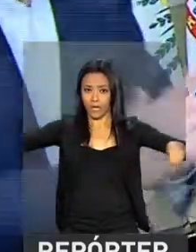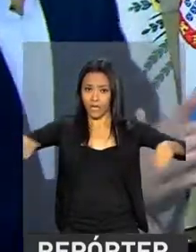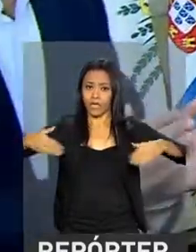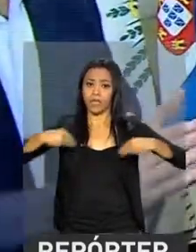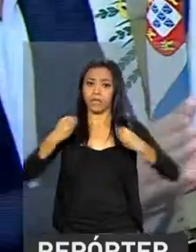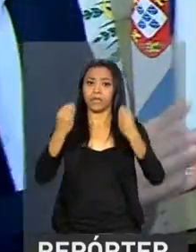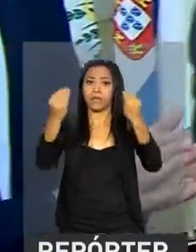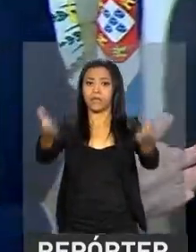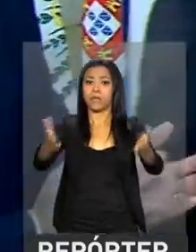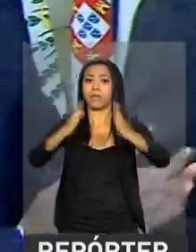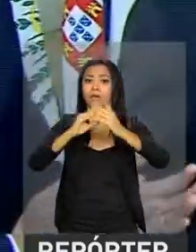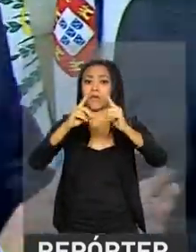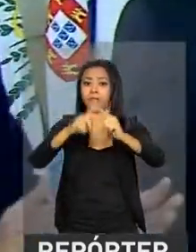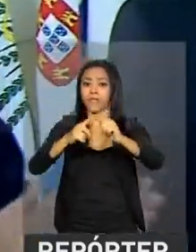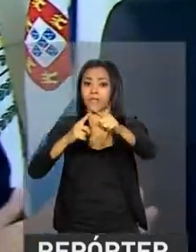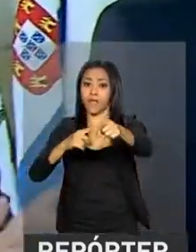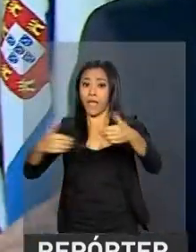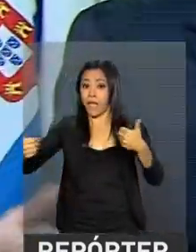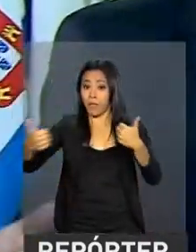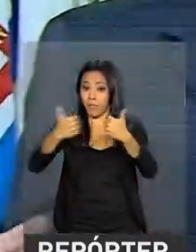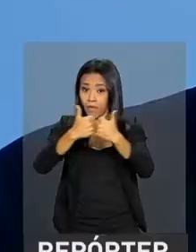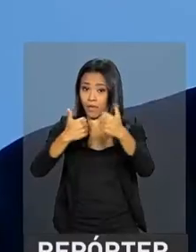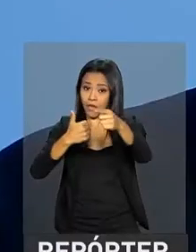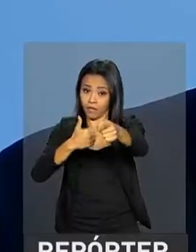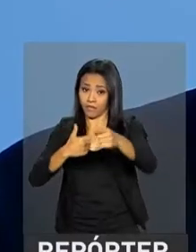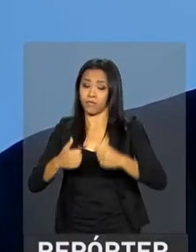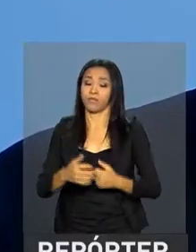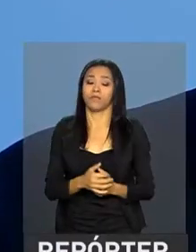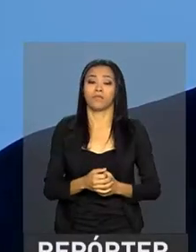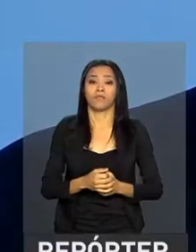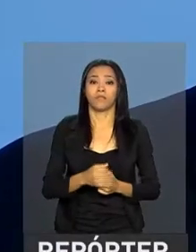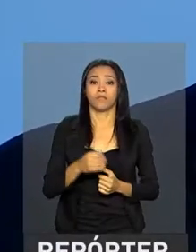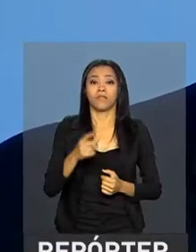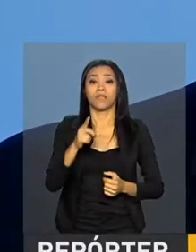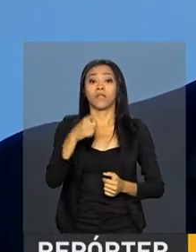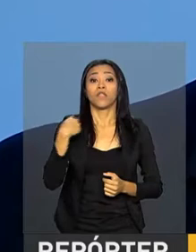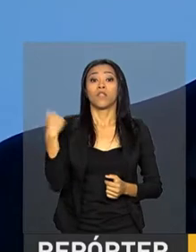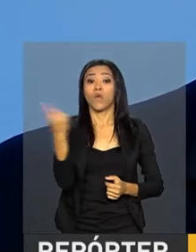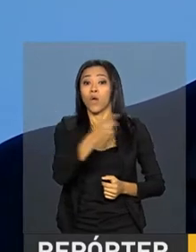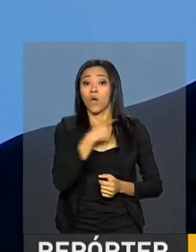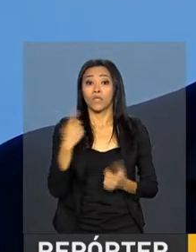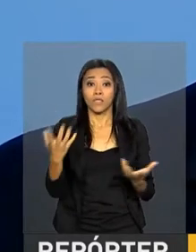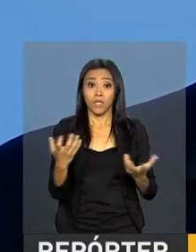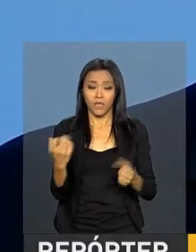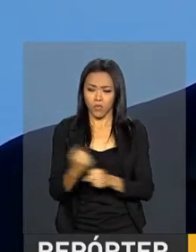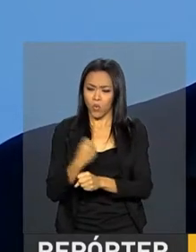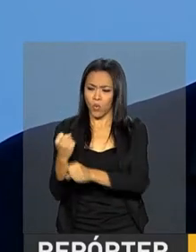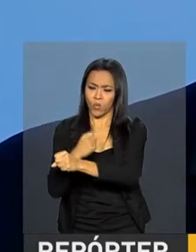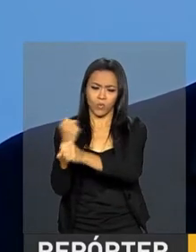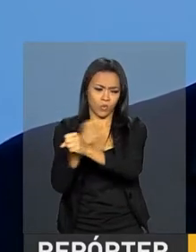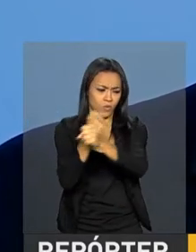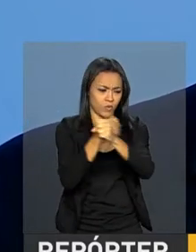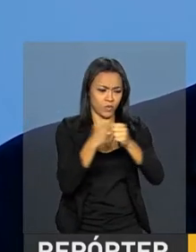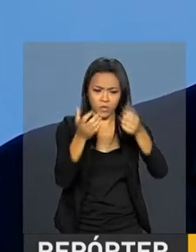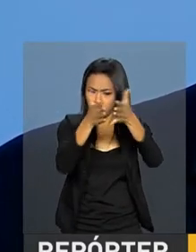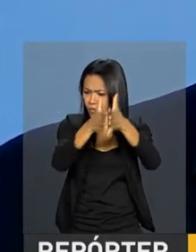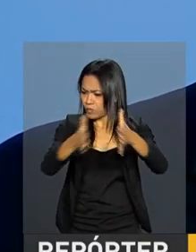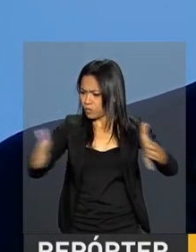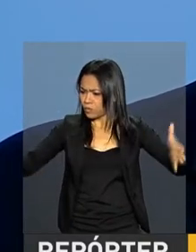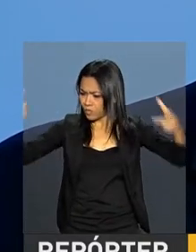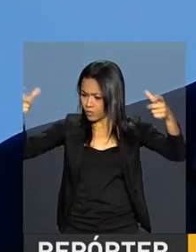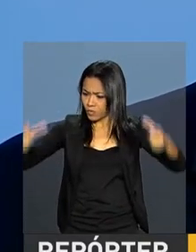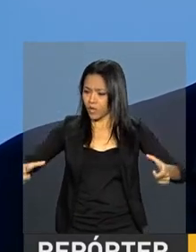área fica próxima à Basílica de Nazaré. Nós queremos aqui construir um grande centro de eventos que possa